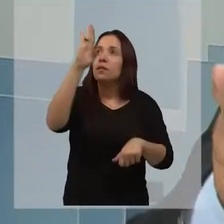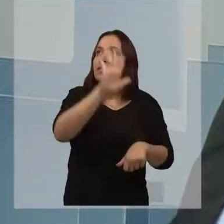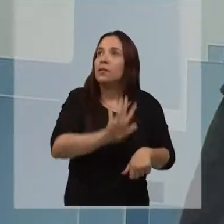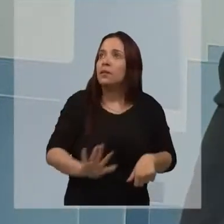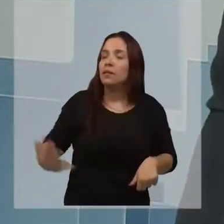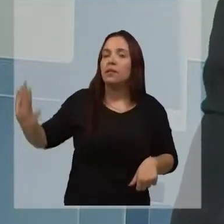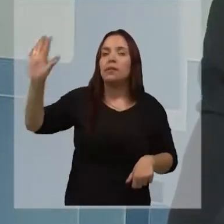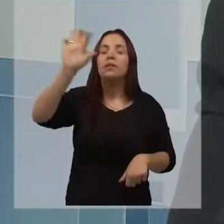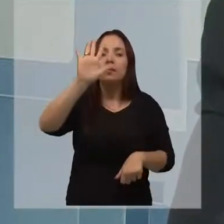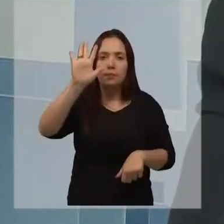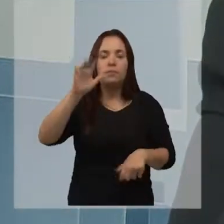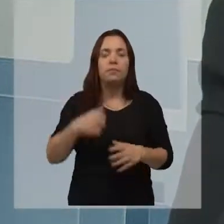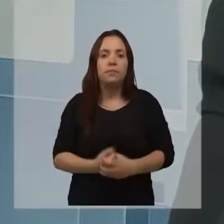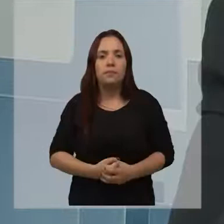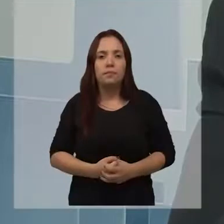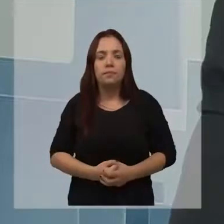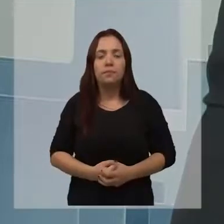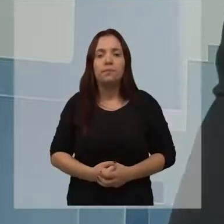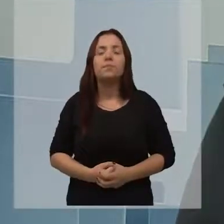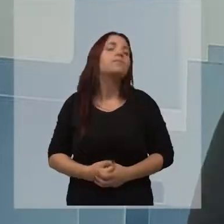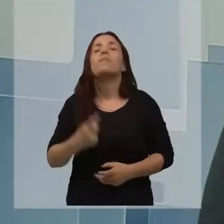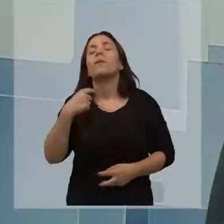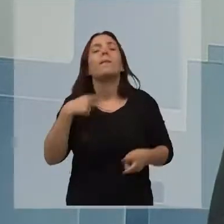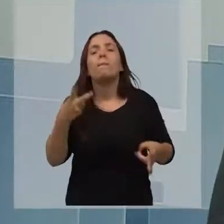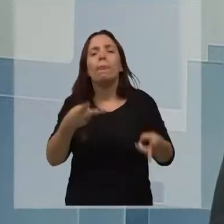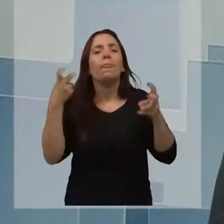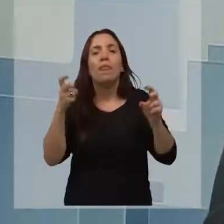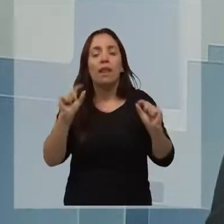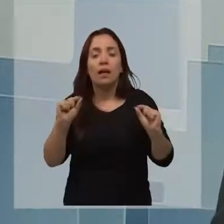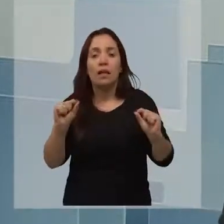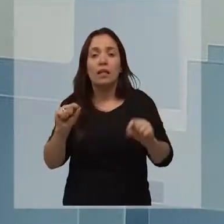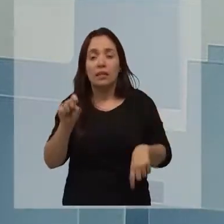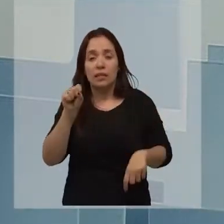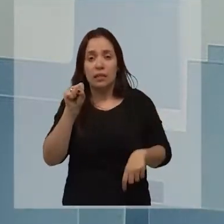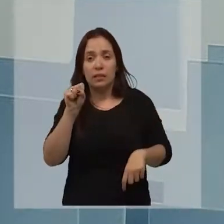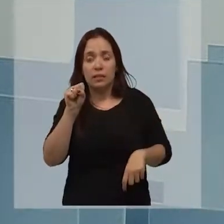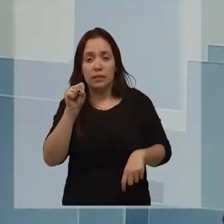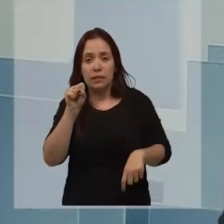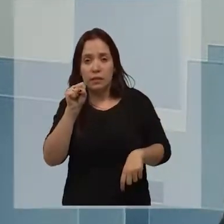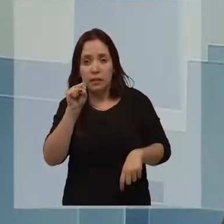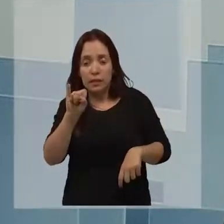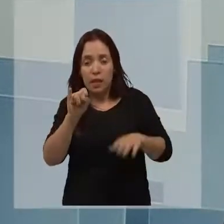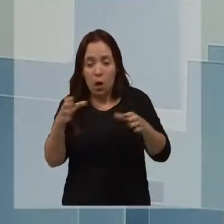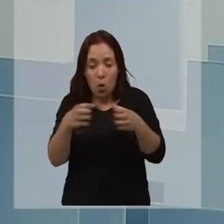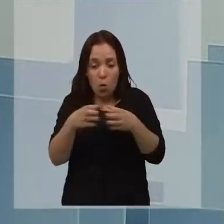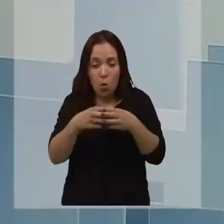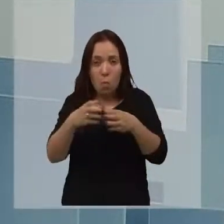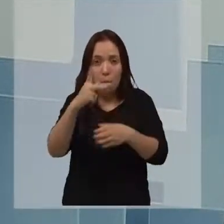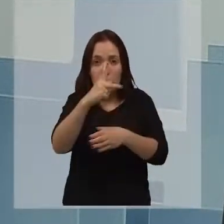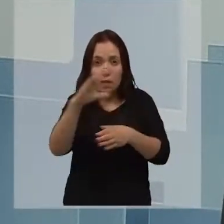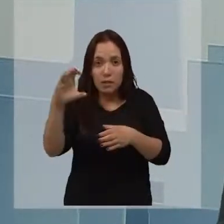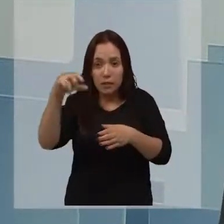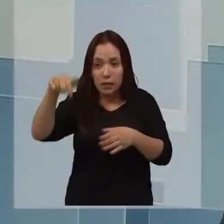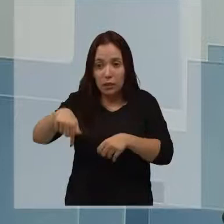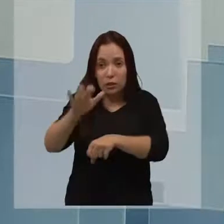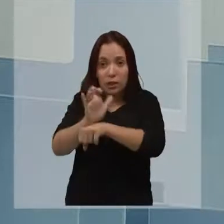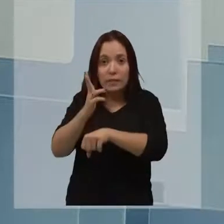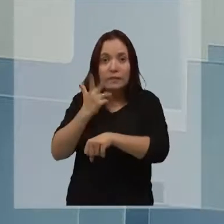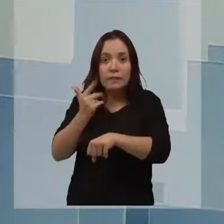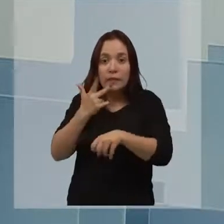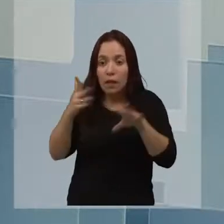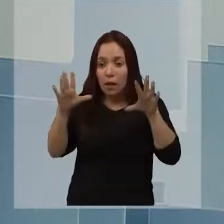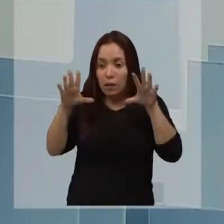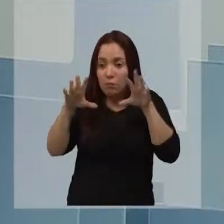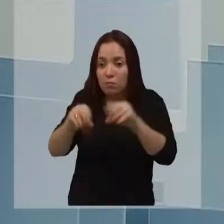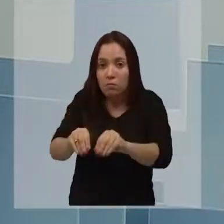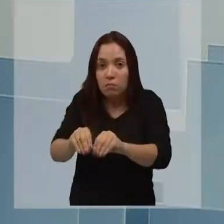Exatamente. Qual a leitura que a gente faz? É que se eles fizessem se mexesse com os membros do PCC aqui no Ceará, ia haver uma reação